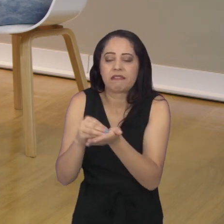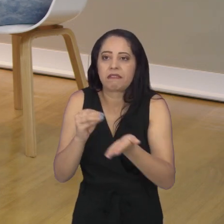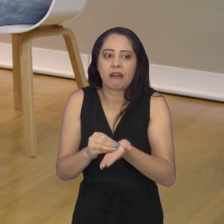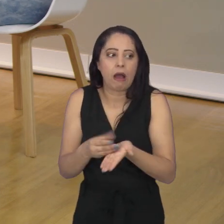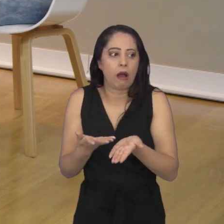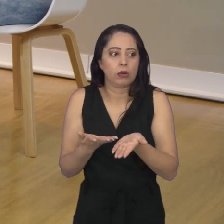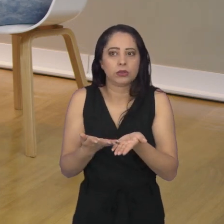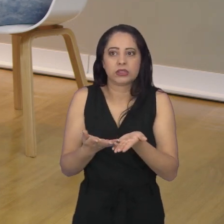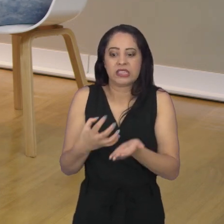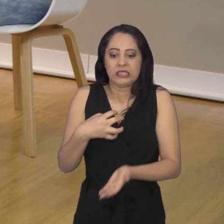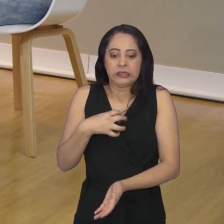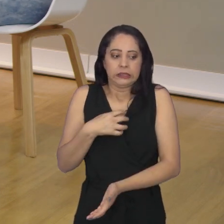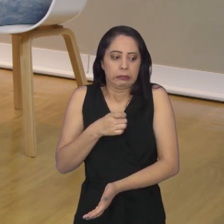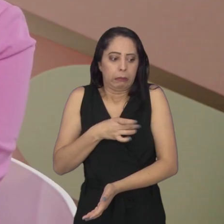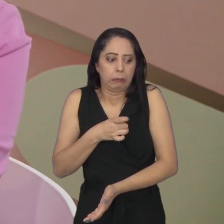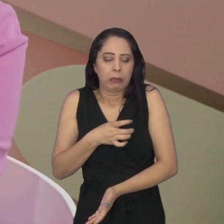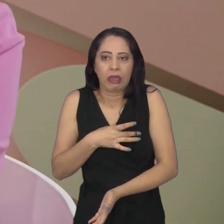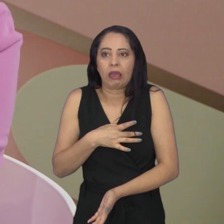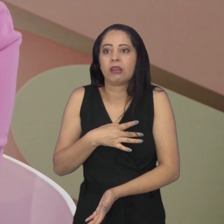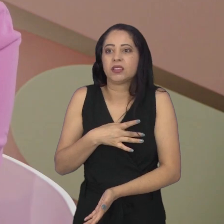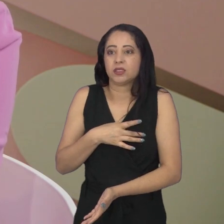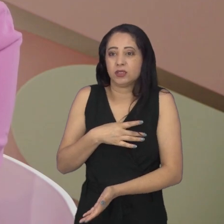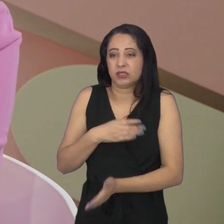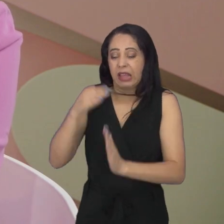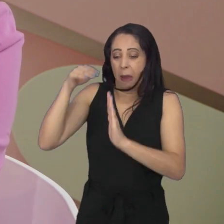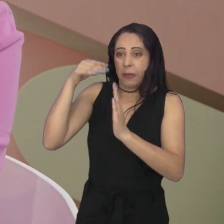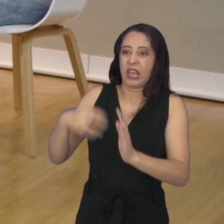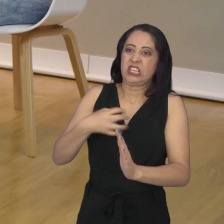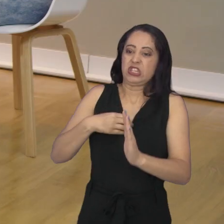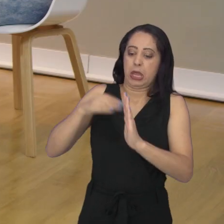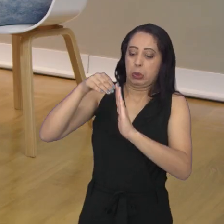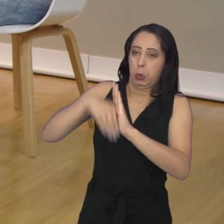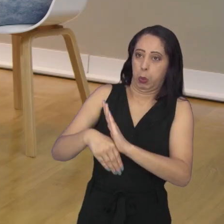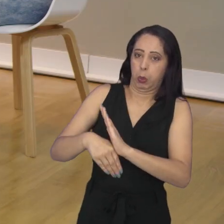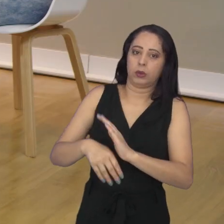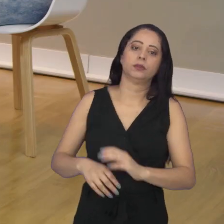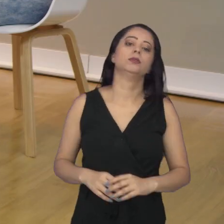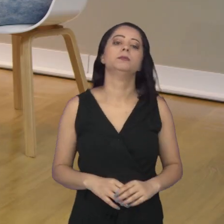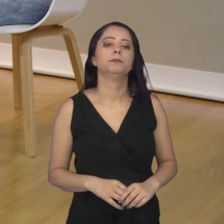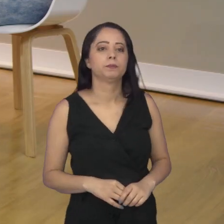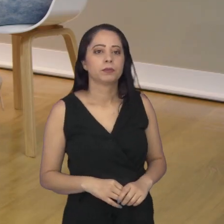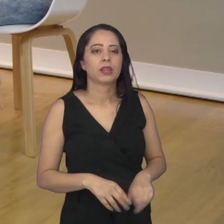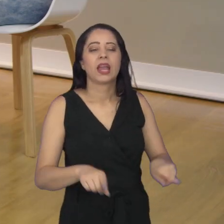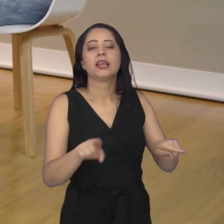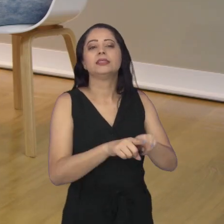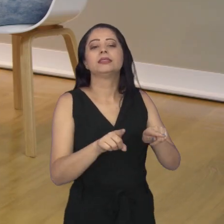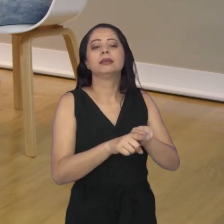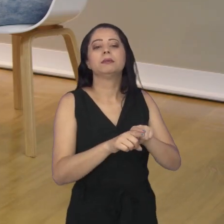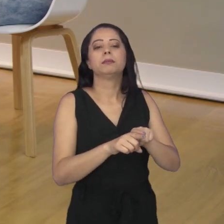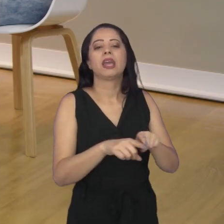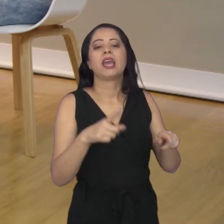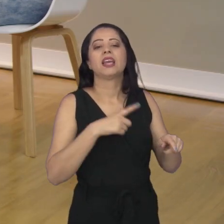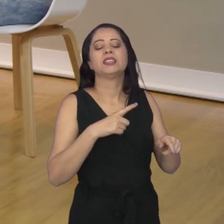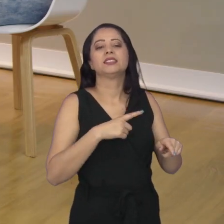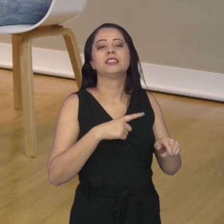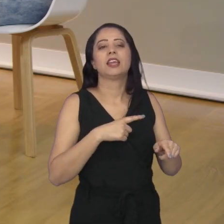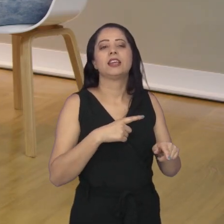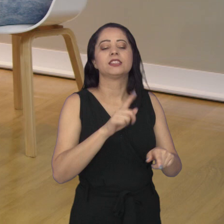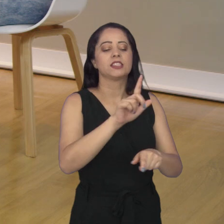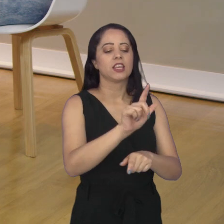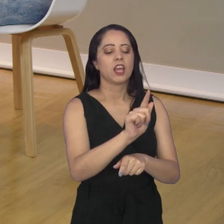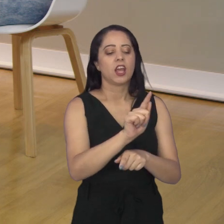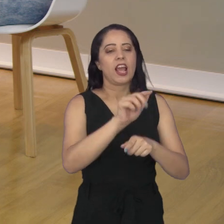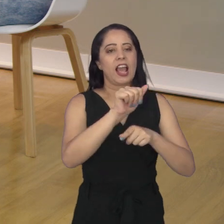Sim. De uma pessoa que já se sente fracassada. E um outro artifício também da comunicação é o tal